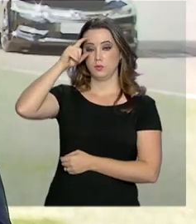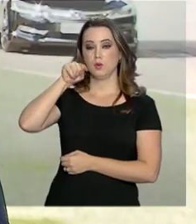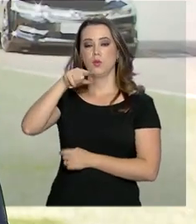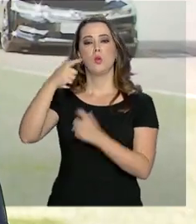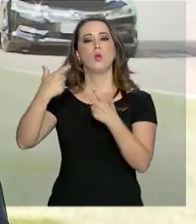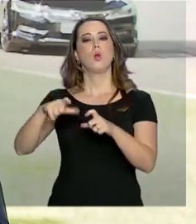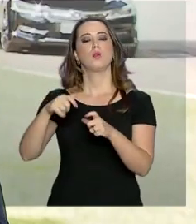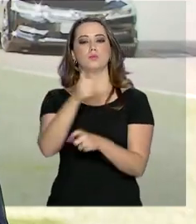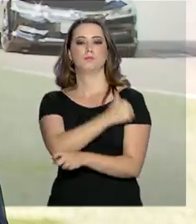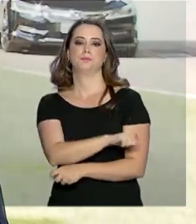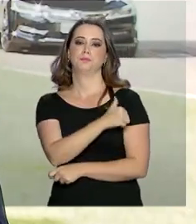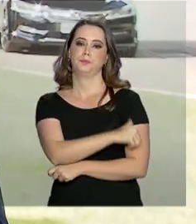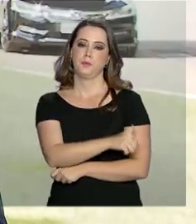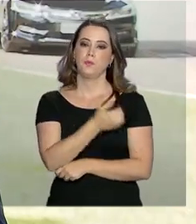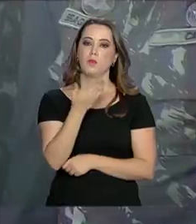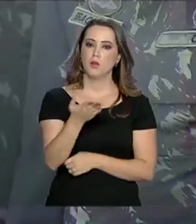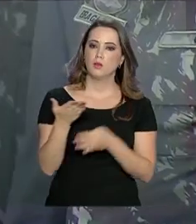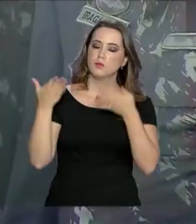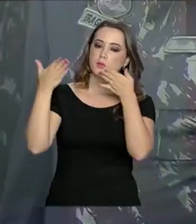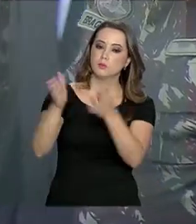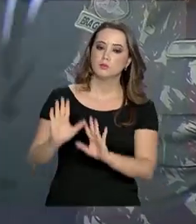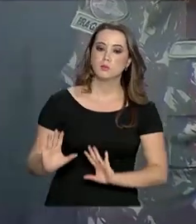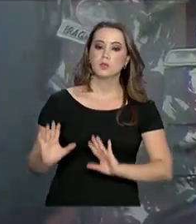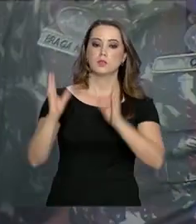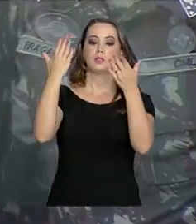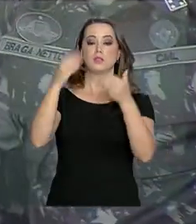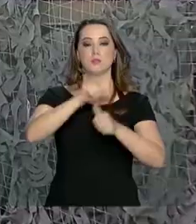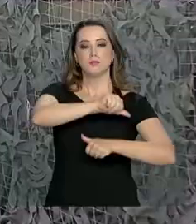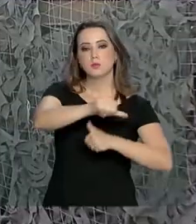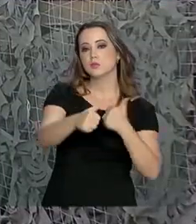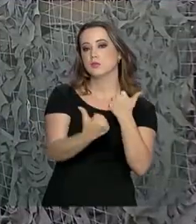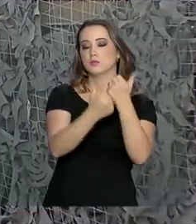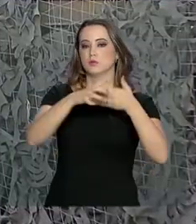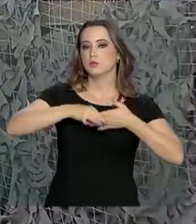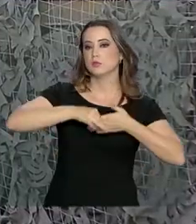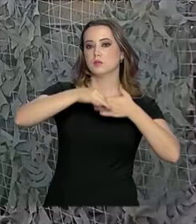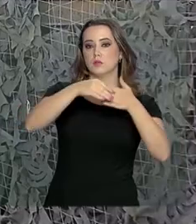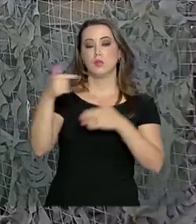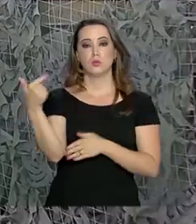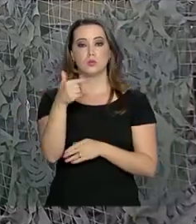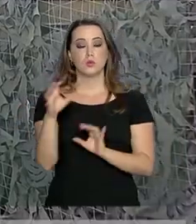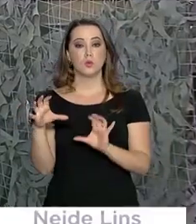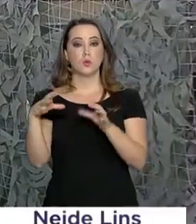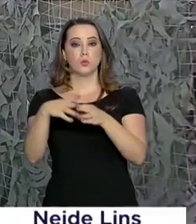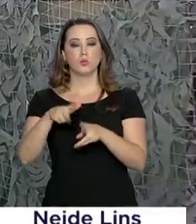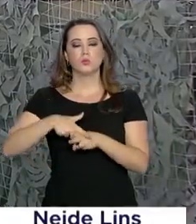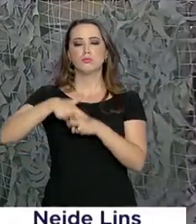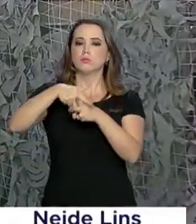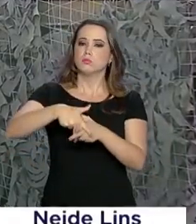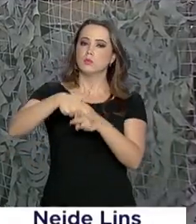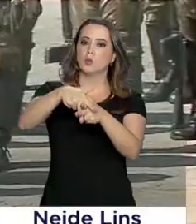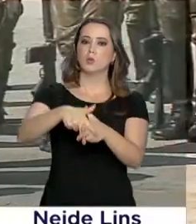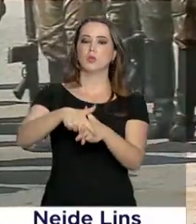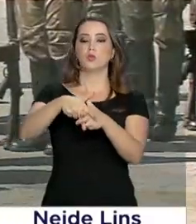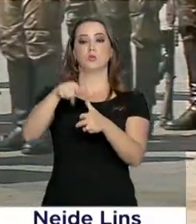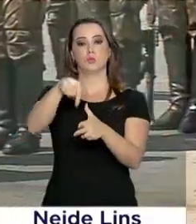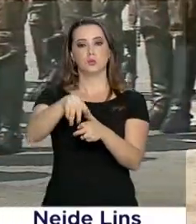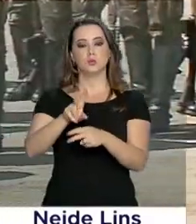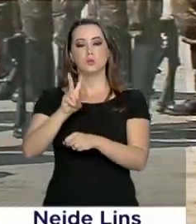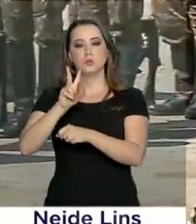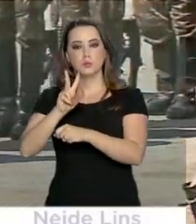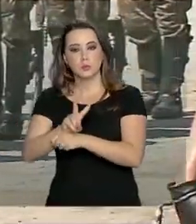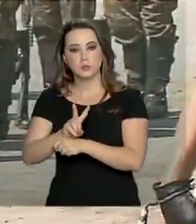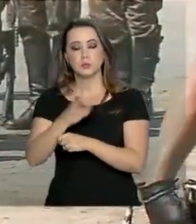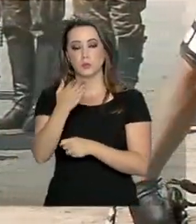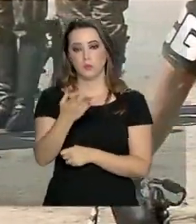no Rio de Janeiro. Mourão participou da cerimônia de passagem de comando do 2º Regimento de Cavalaria de Guarda. O